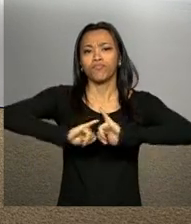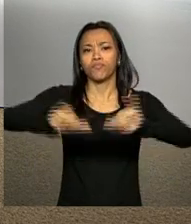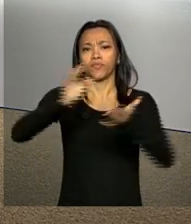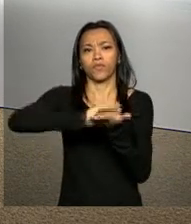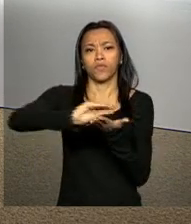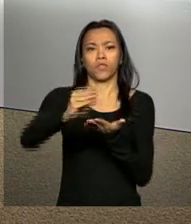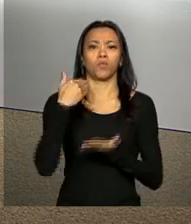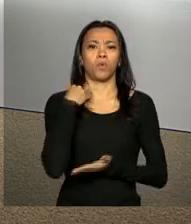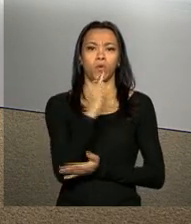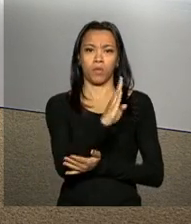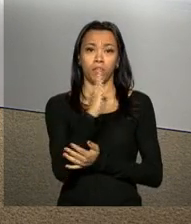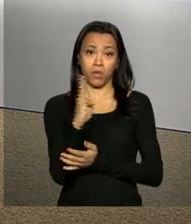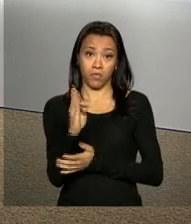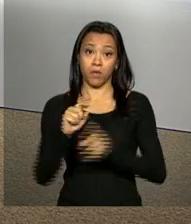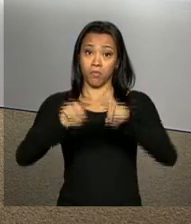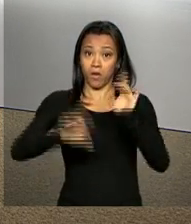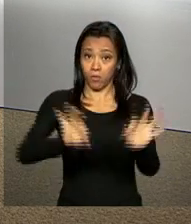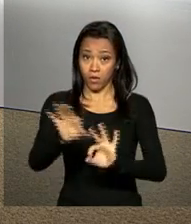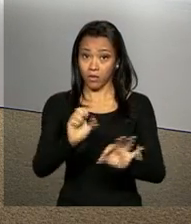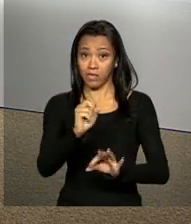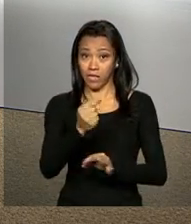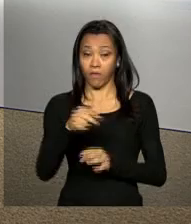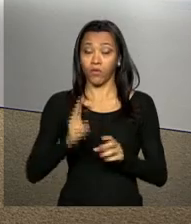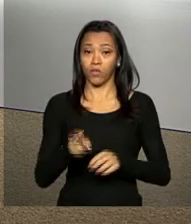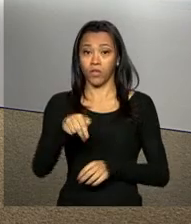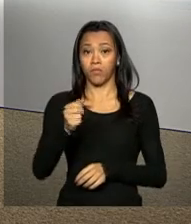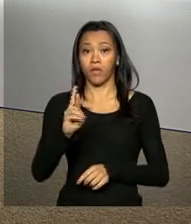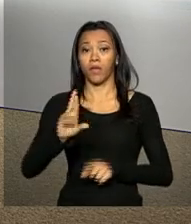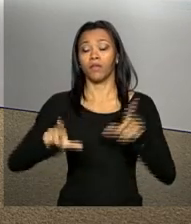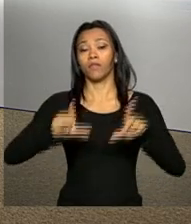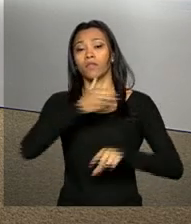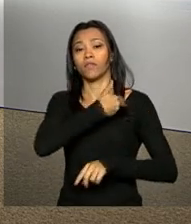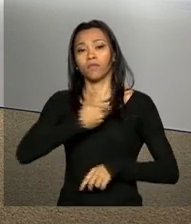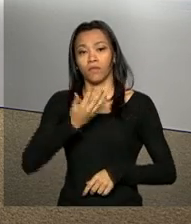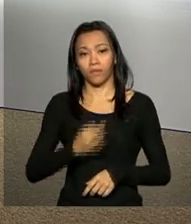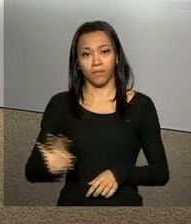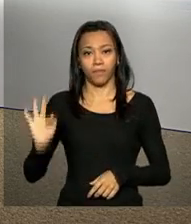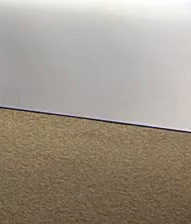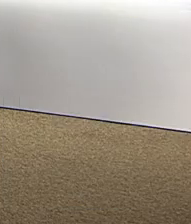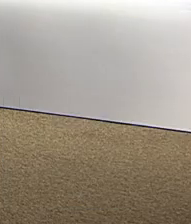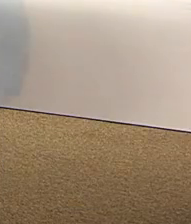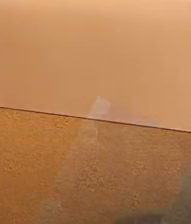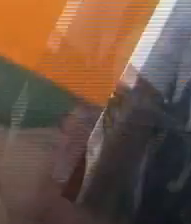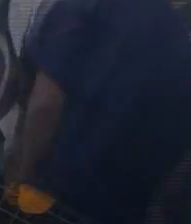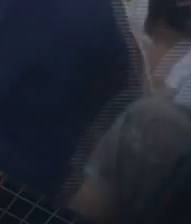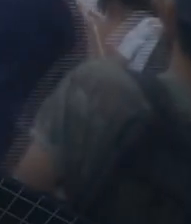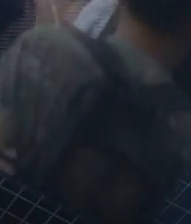Banco do Brasil para o Plano Safra. Continue com a gente na NBR, a TV do Governo Federal.